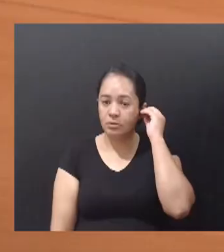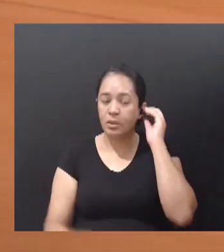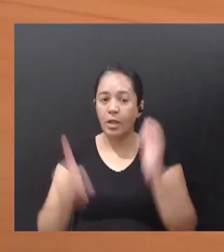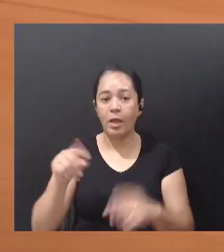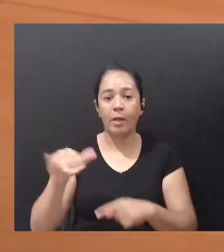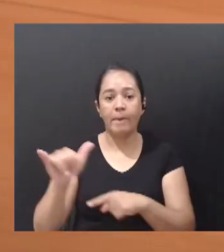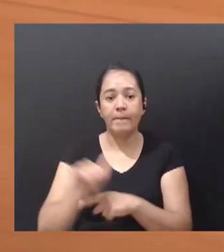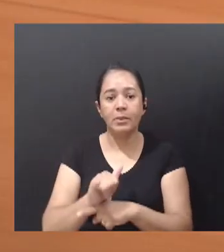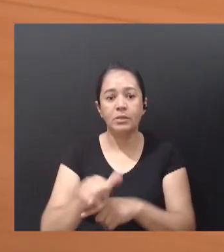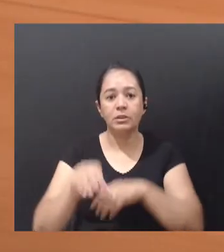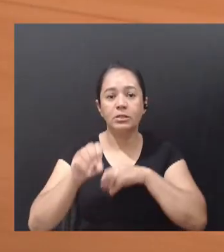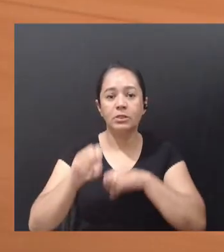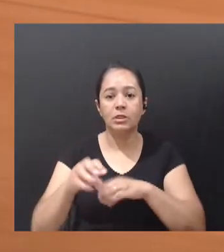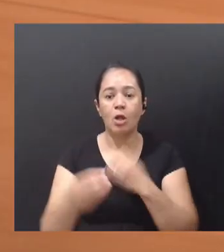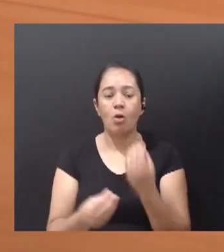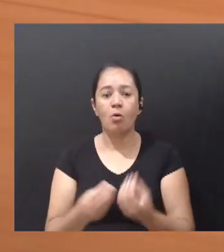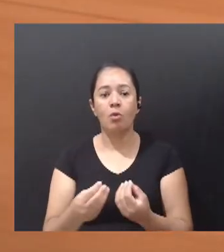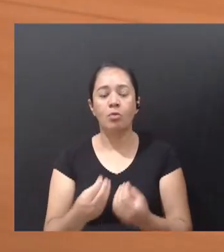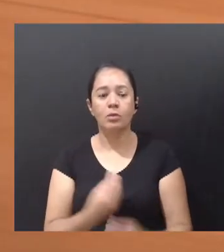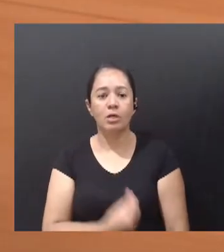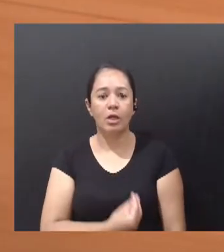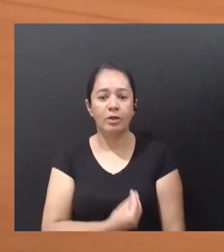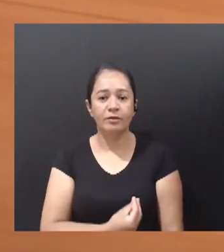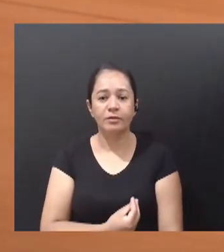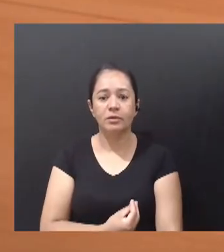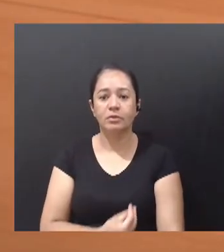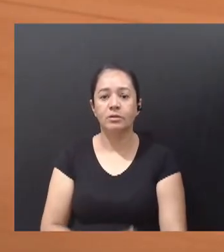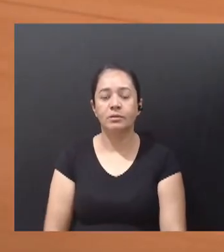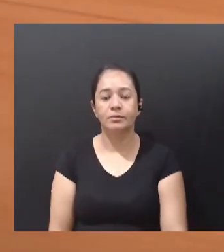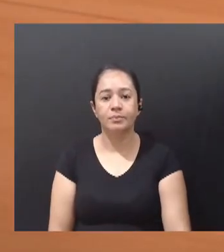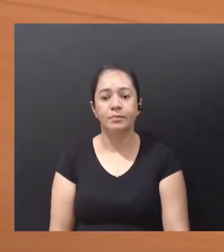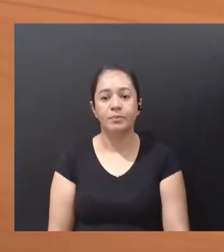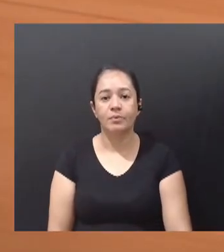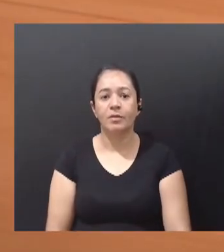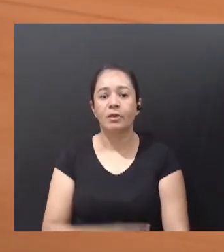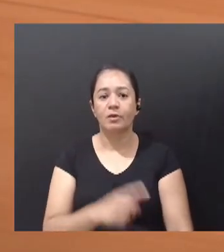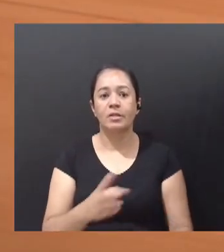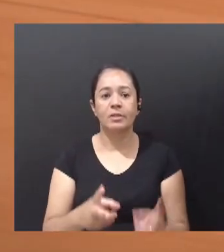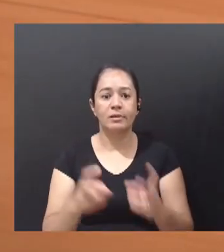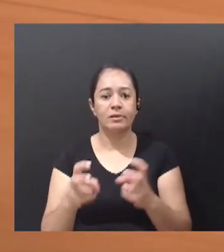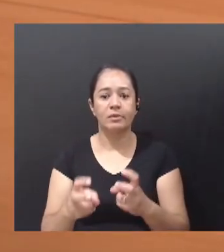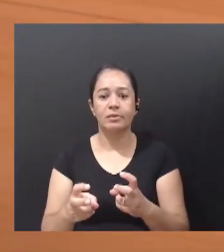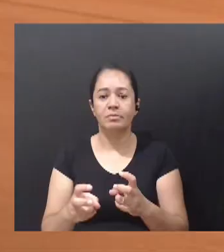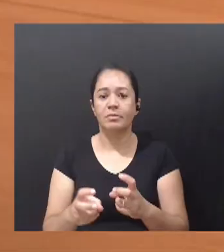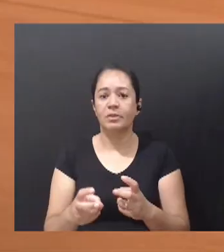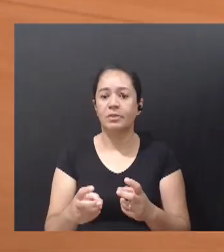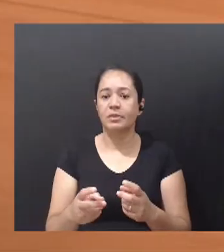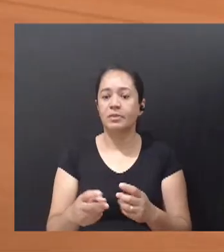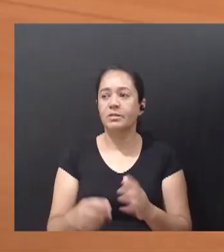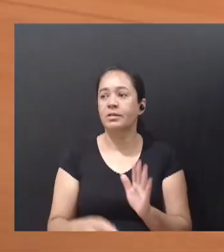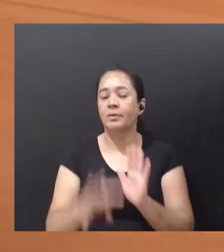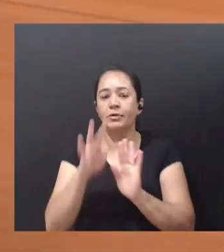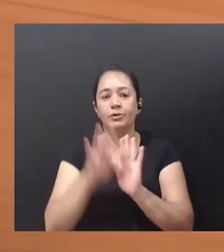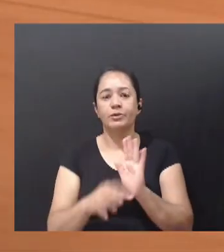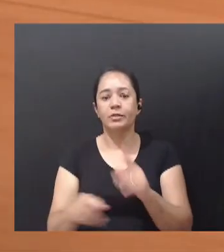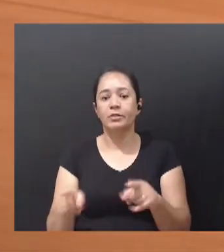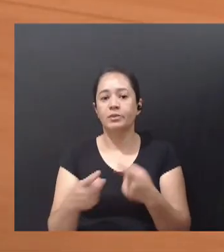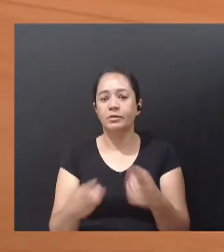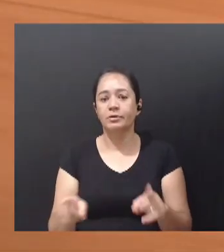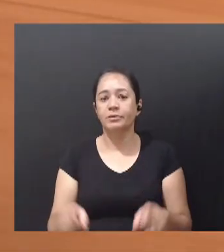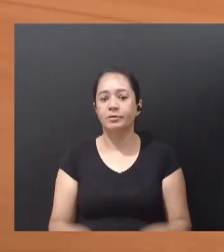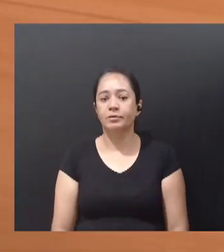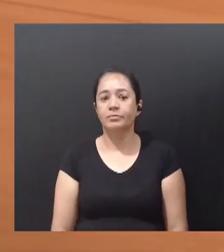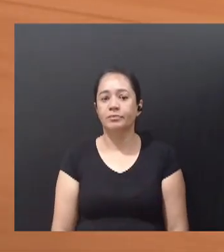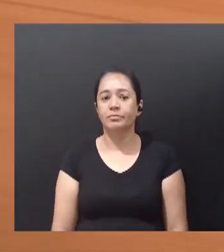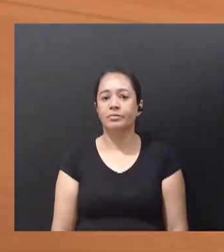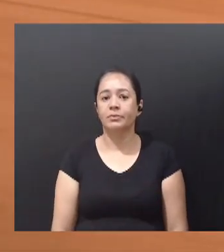lidar com a vida, né? A questão de, tipo, você se identificar em uma letra de música, como, por exemplo, Fim de Semana no Parque, e eu, particularmente, eu